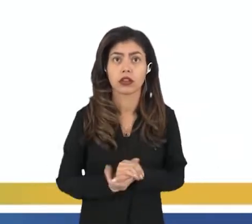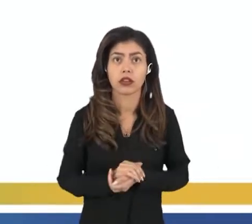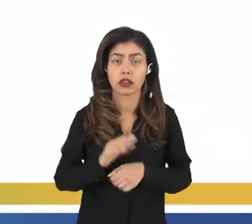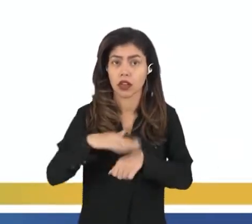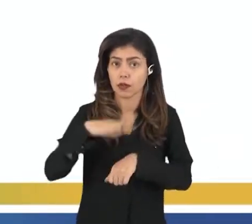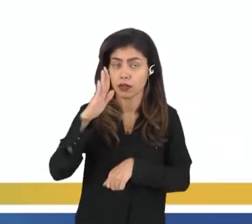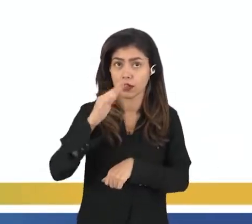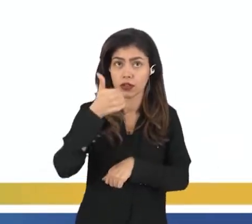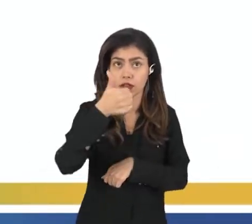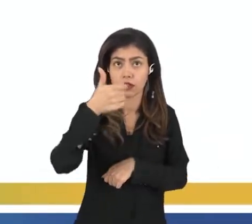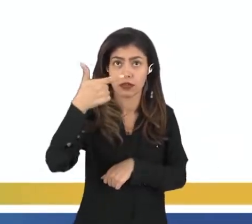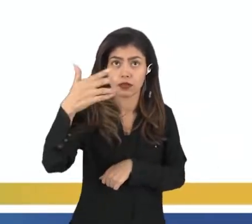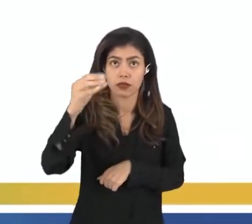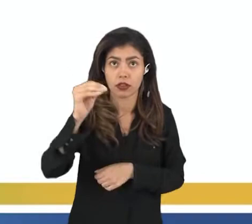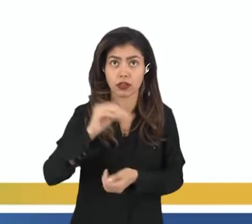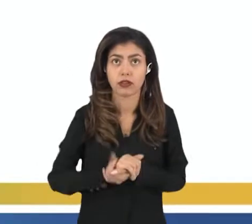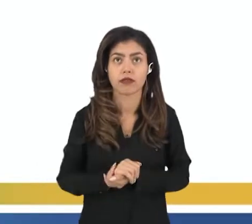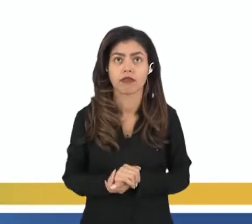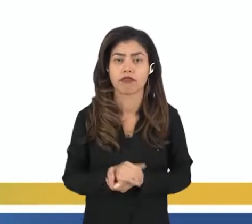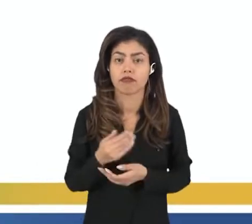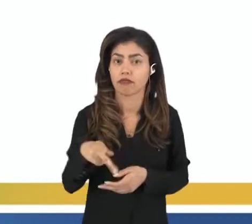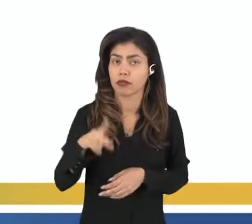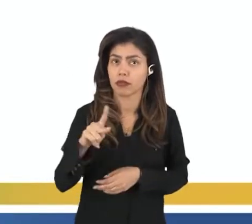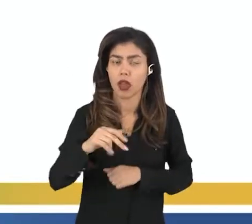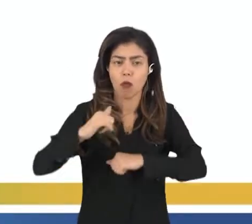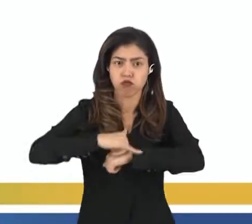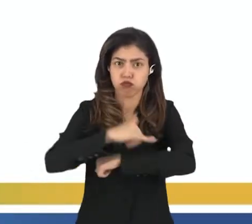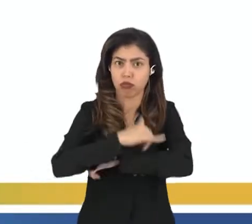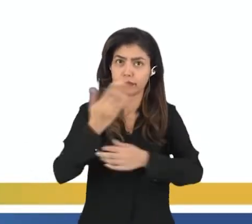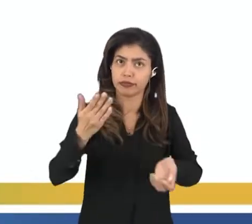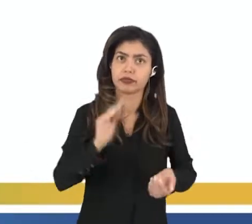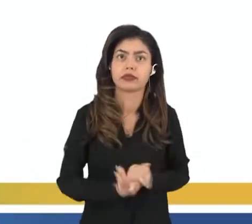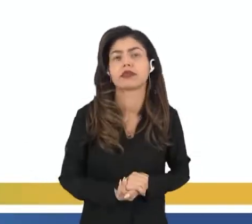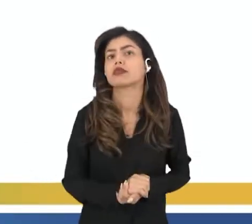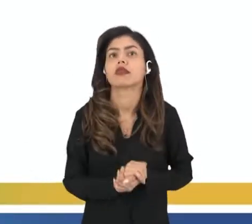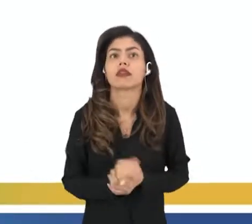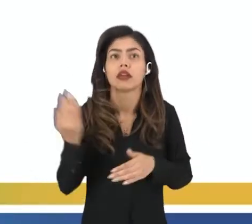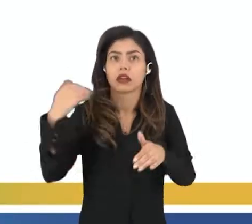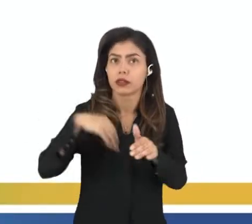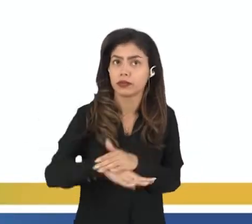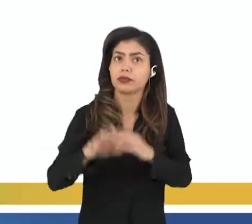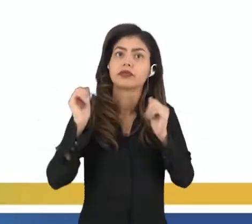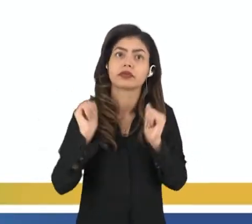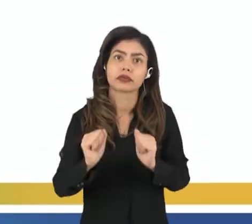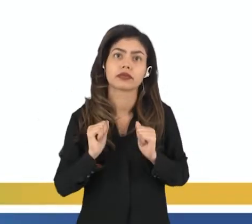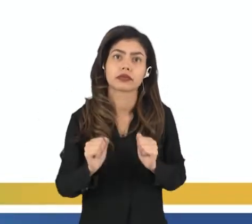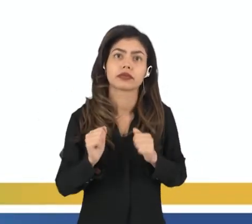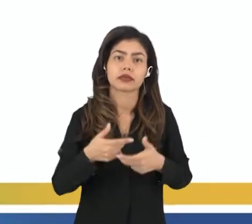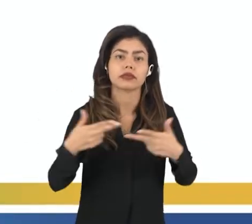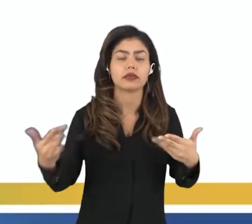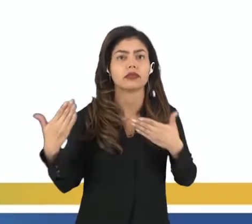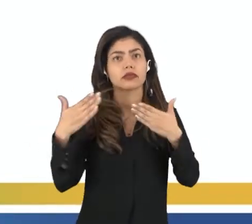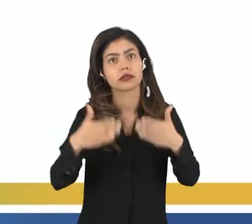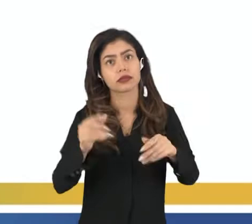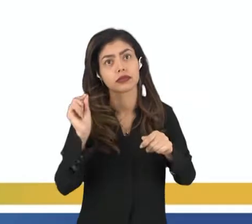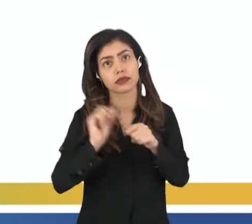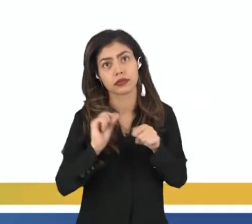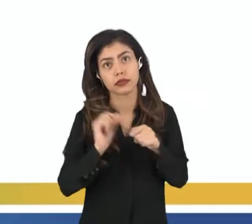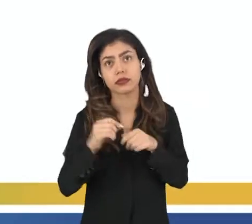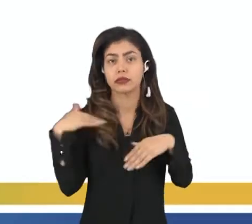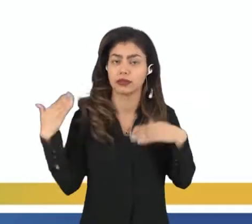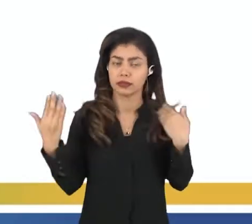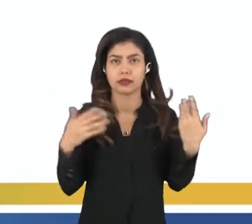de 120 kg. O passeio possui armário e guarda-volumes, onde o cliente pode deixar seus objetos para fazer o